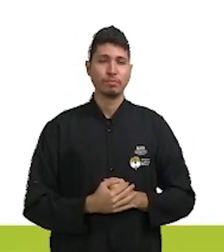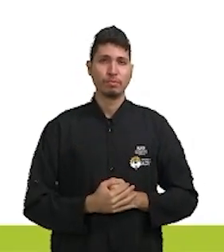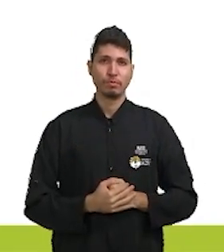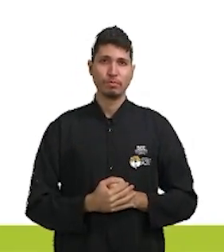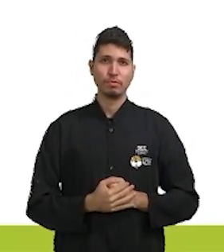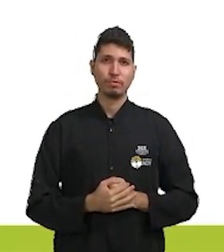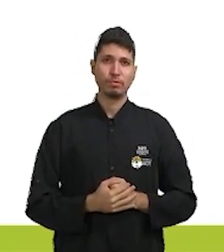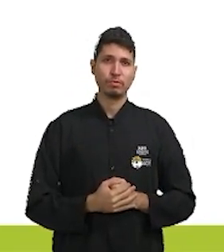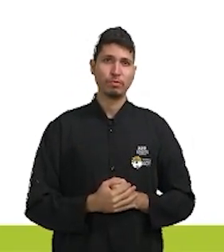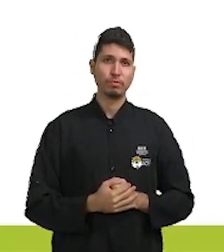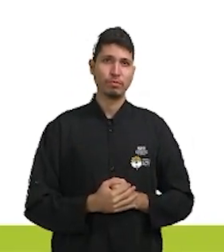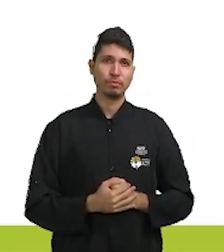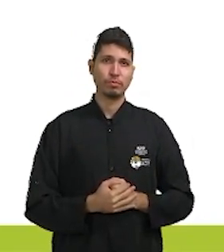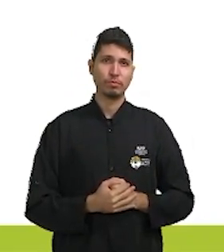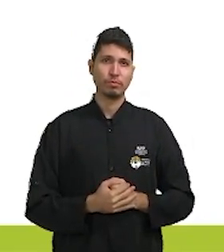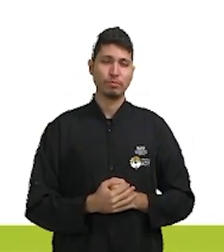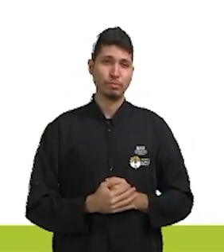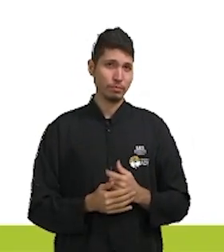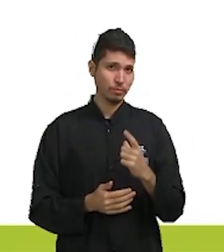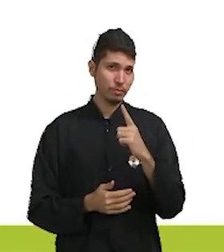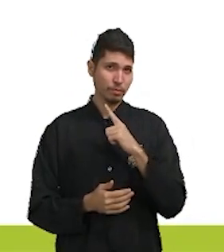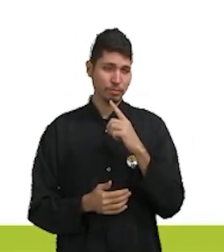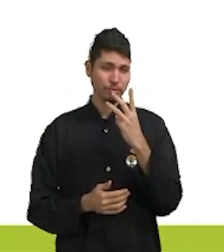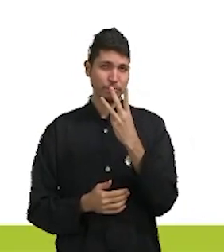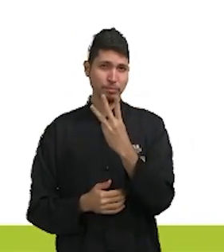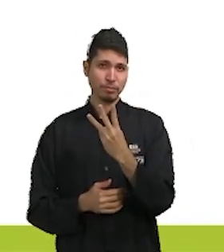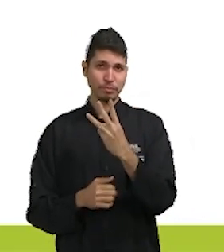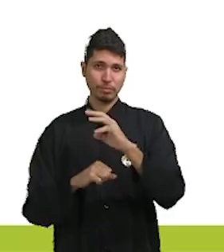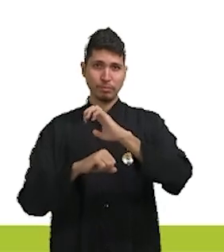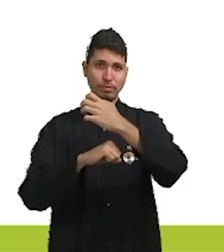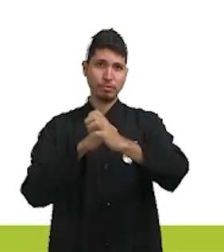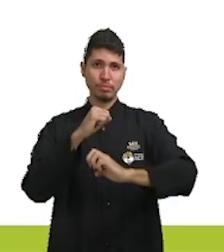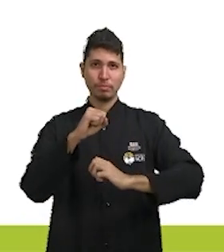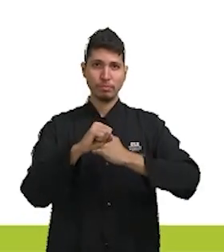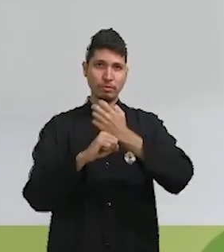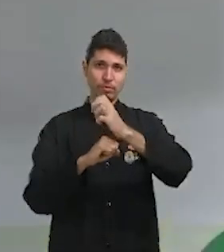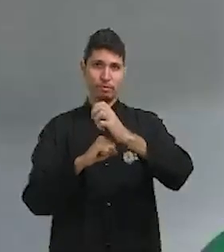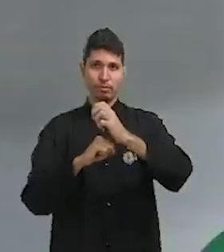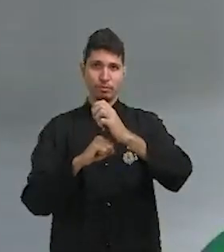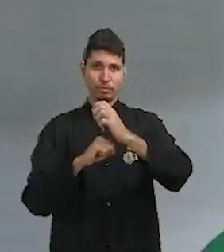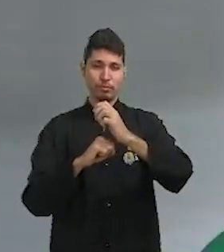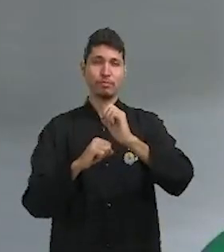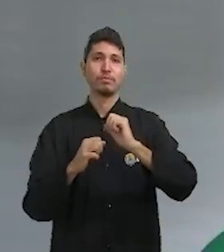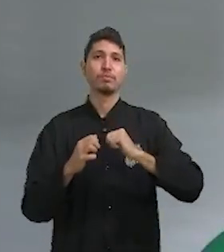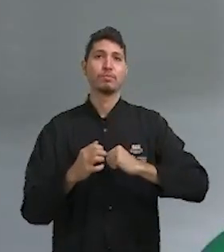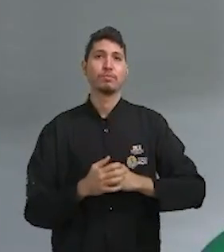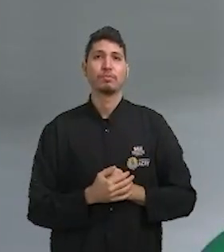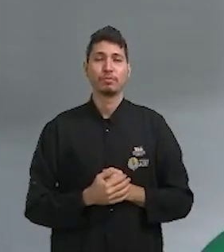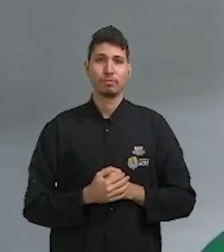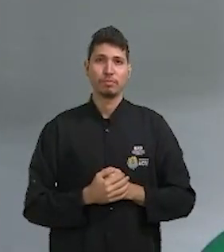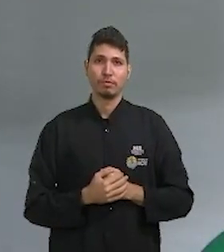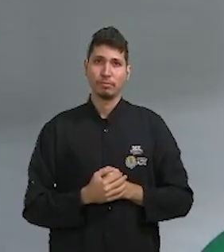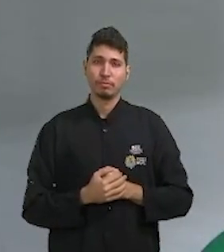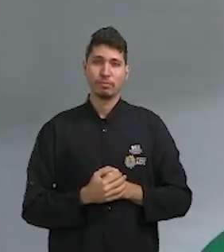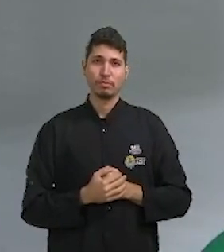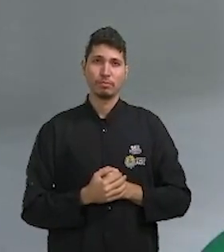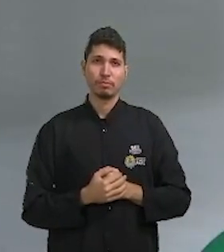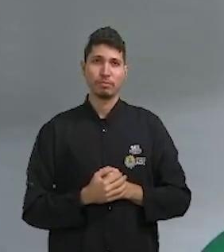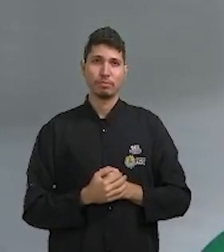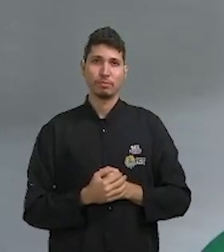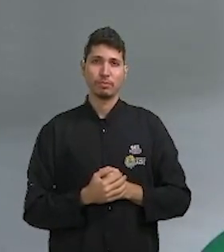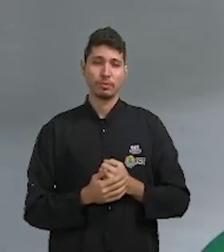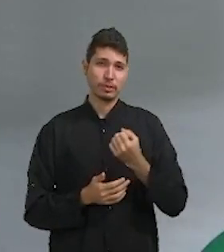periódica, eles possuem 3 elétrons na sua camada de valência. Então, como eles estão